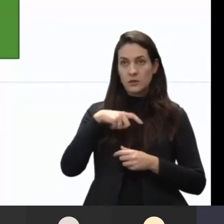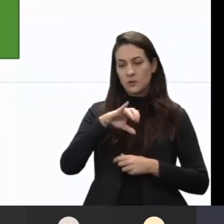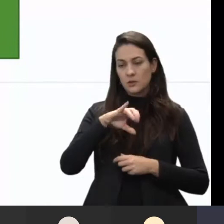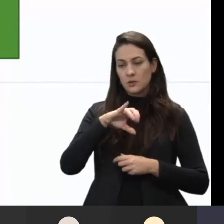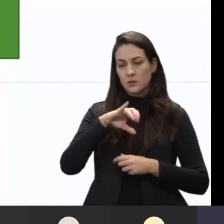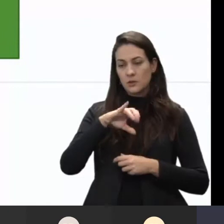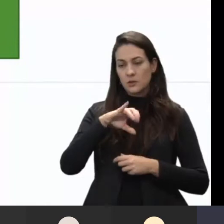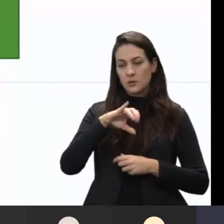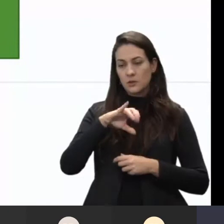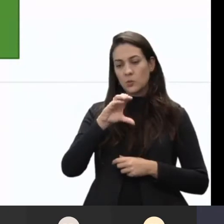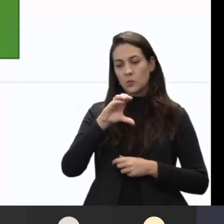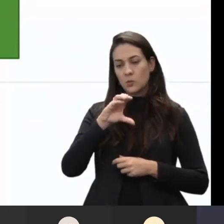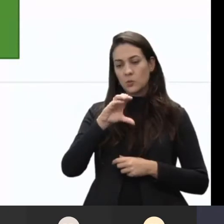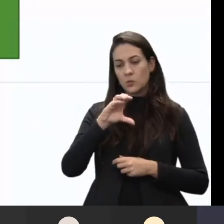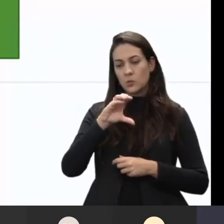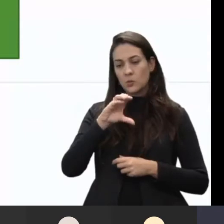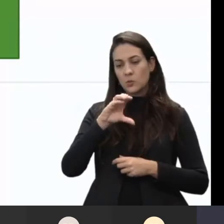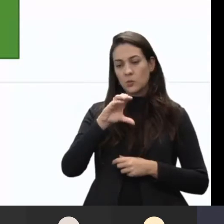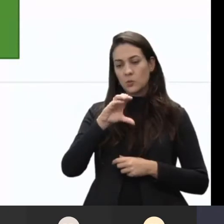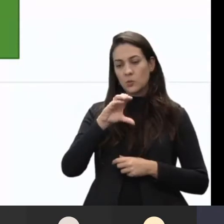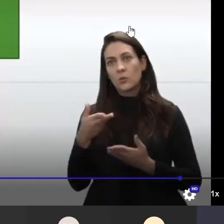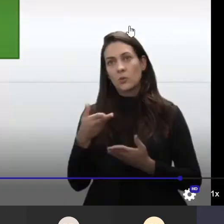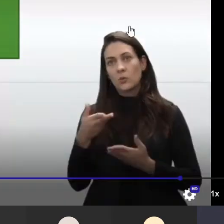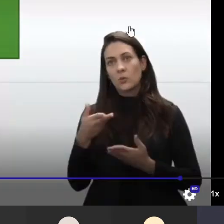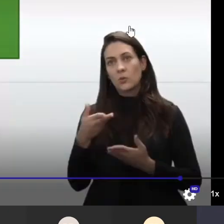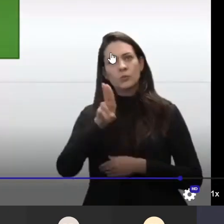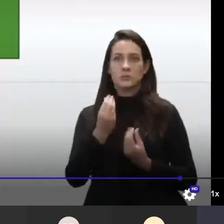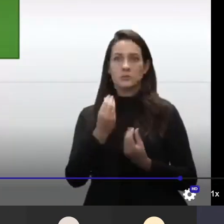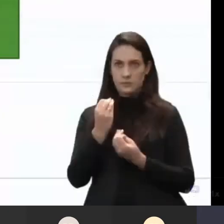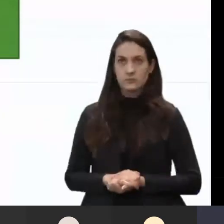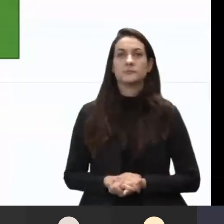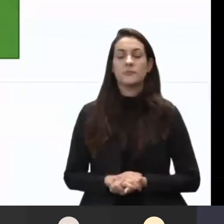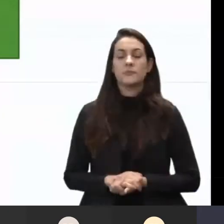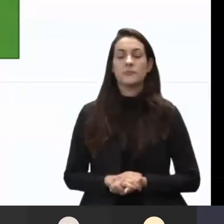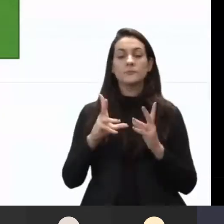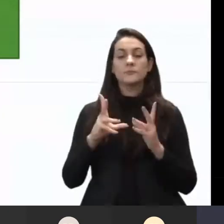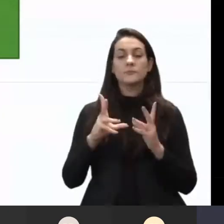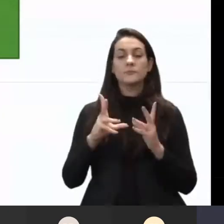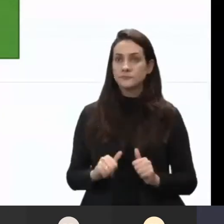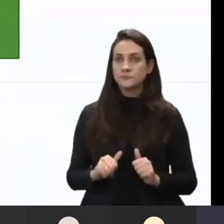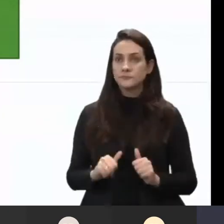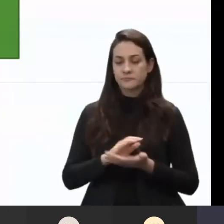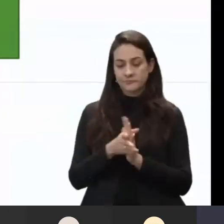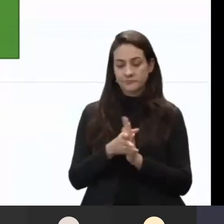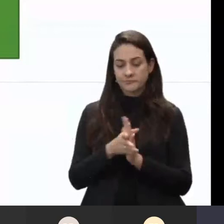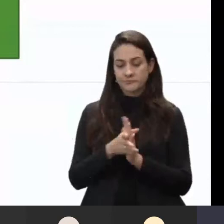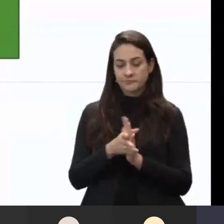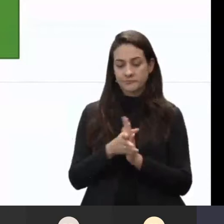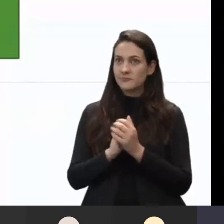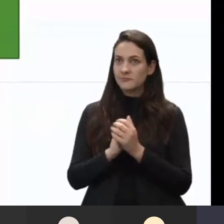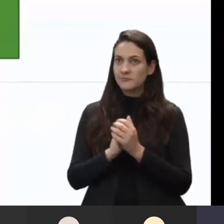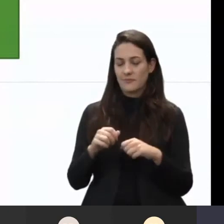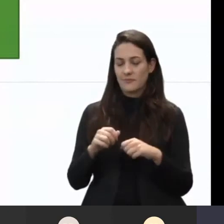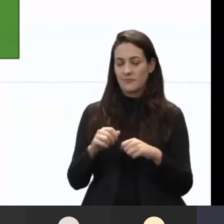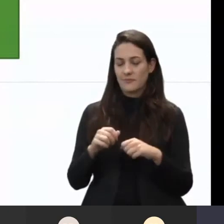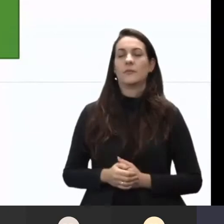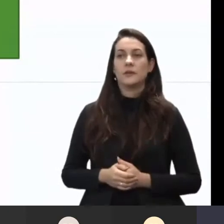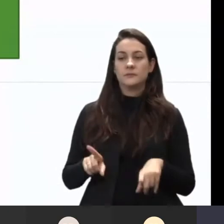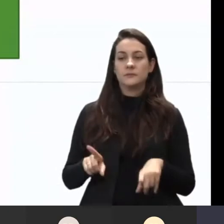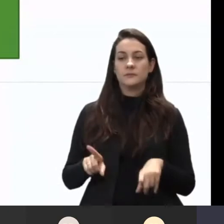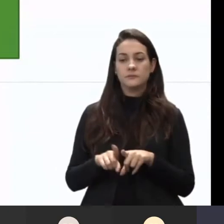aí muito utilizada como um antisséptico na higienização das mãos e também no